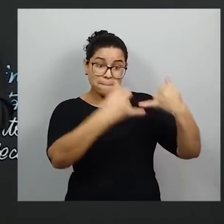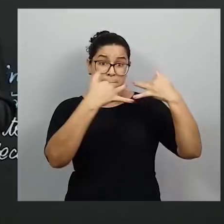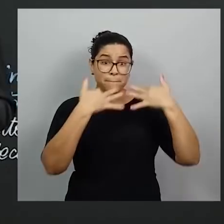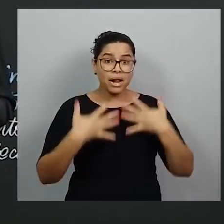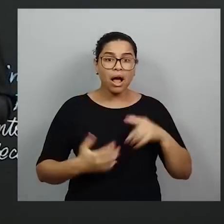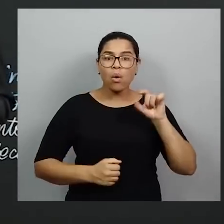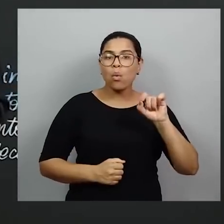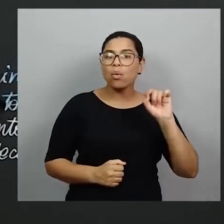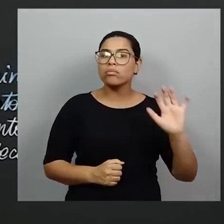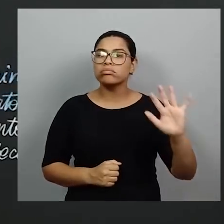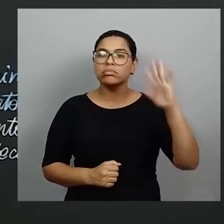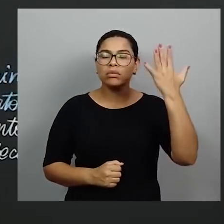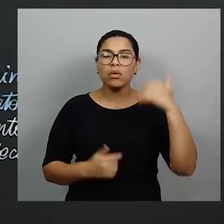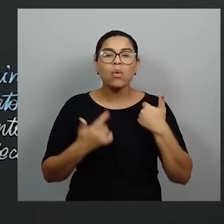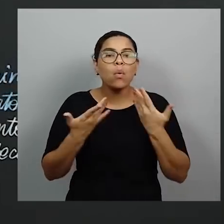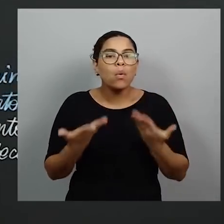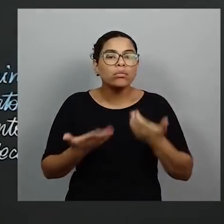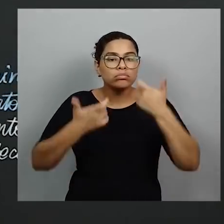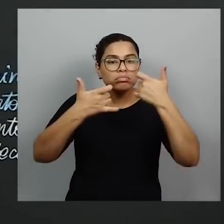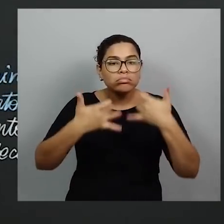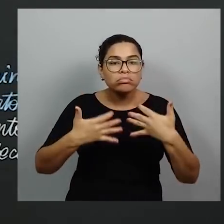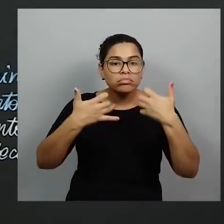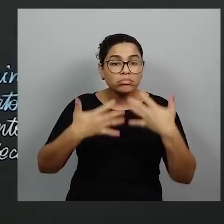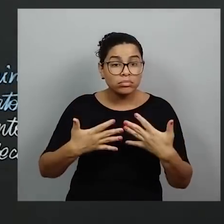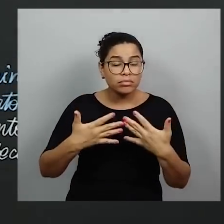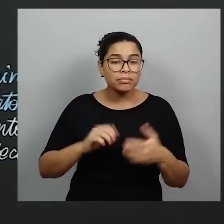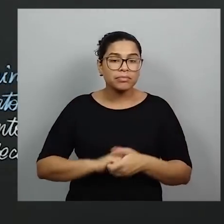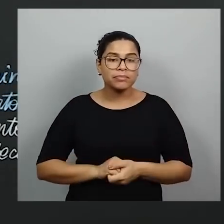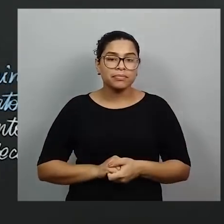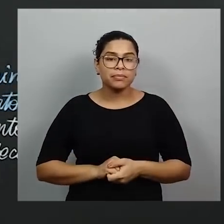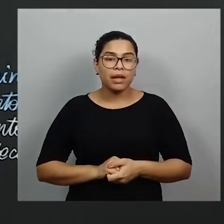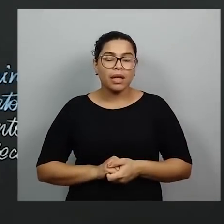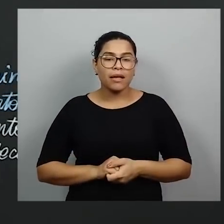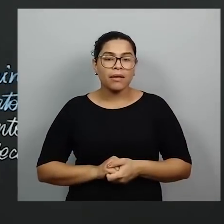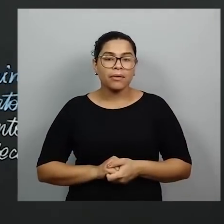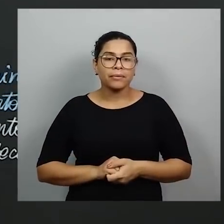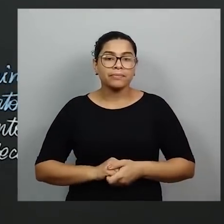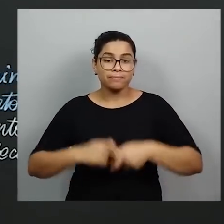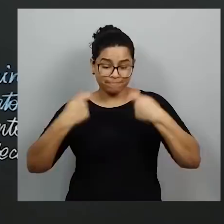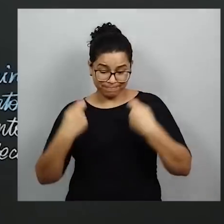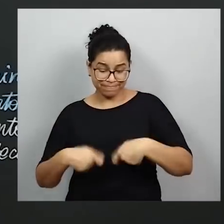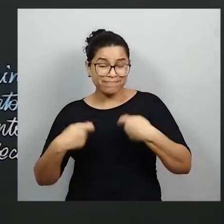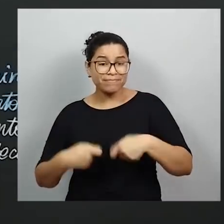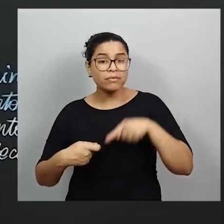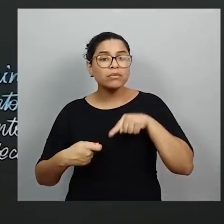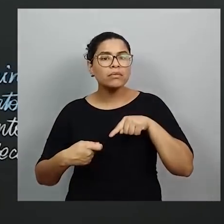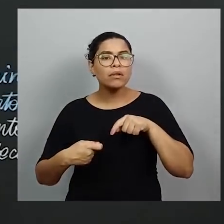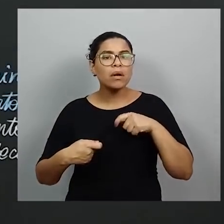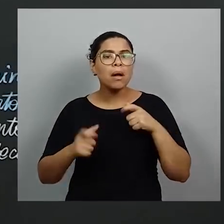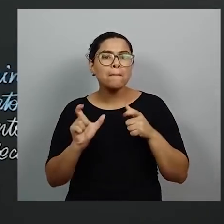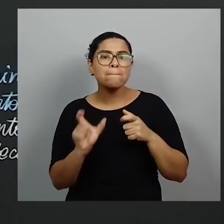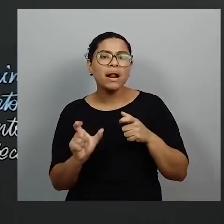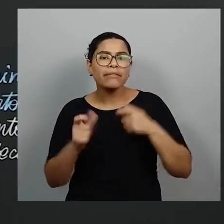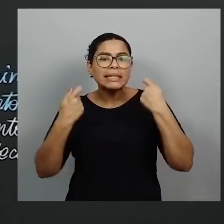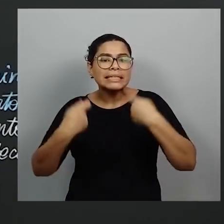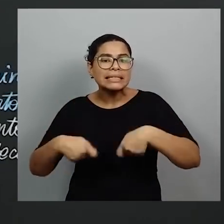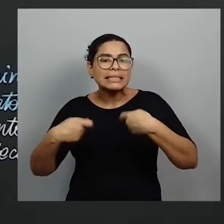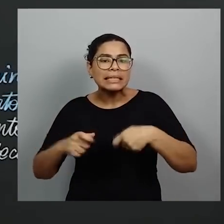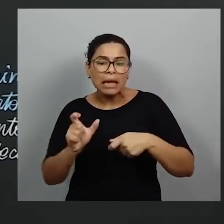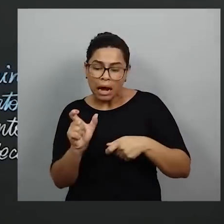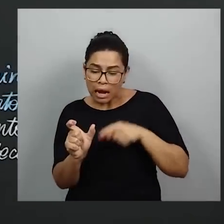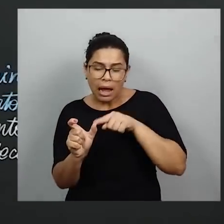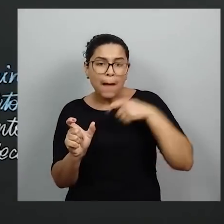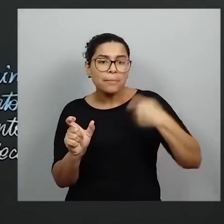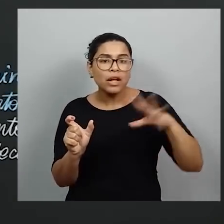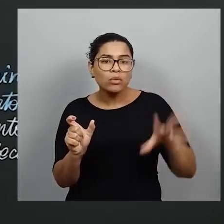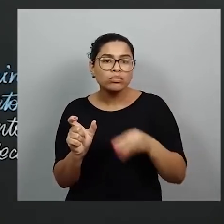explique o que aconteceu. Quando eu digo isso, o termo necessidade pede um complemento. Tenho necessidade de